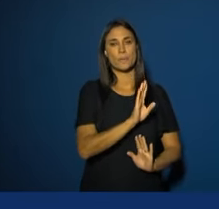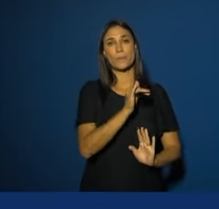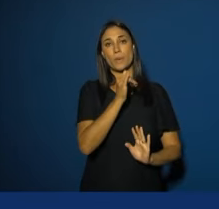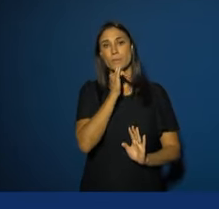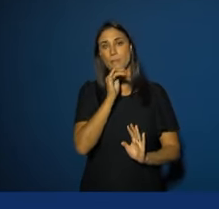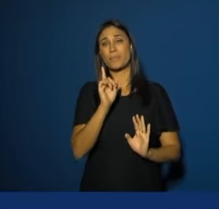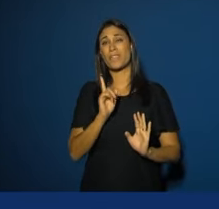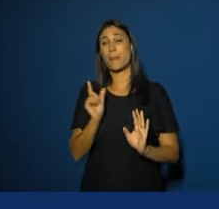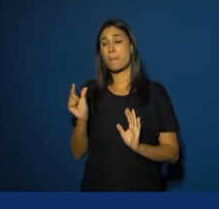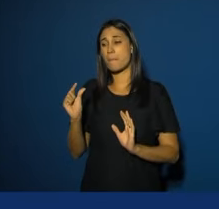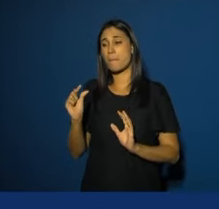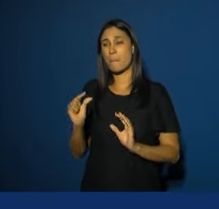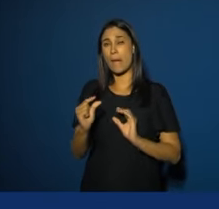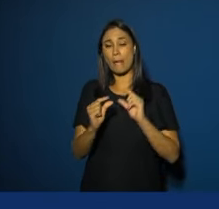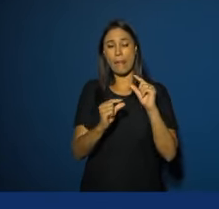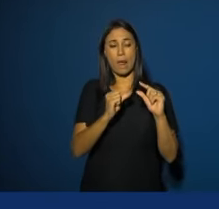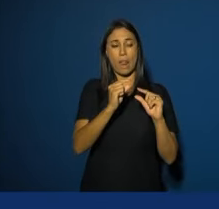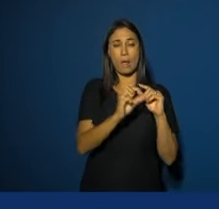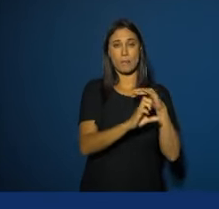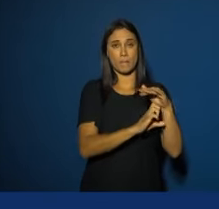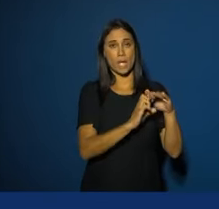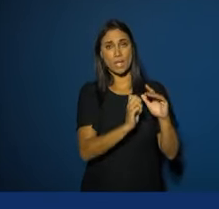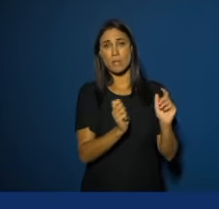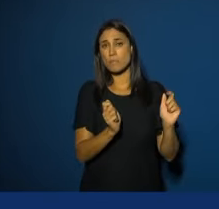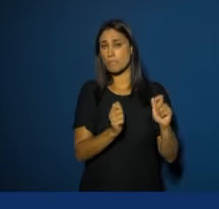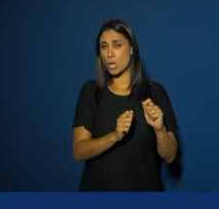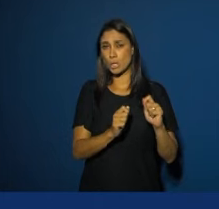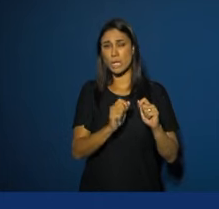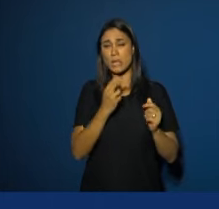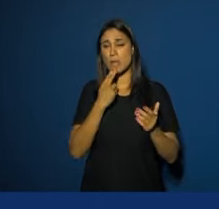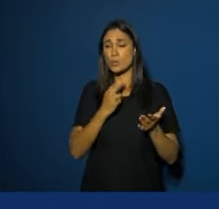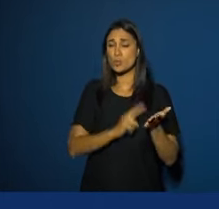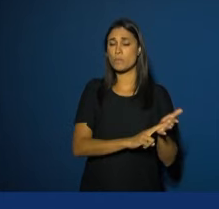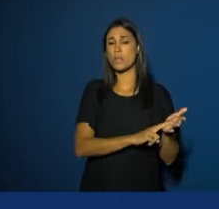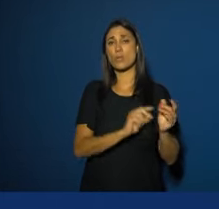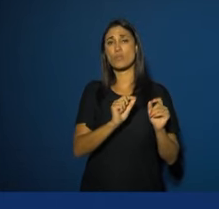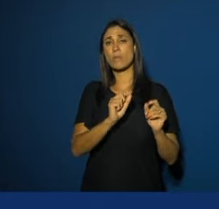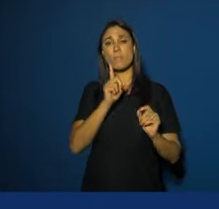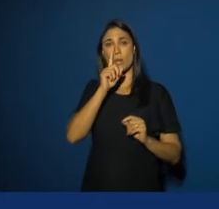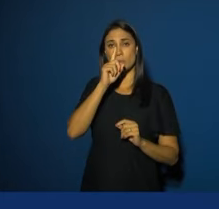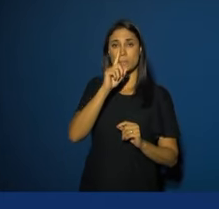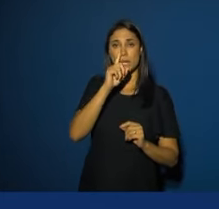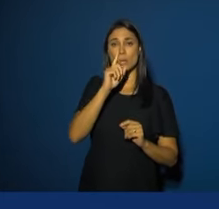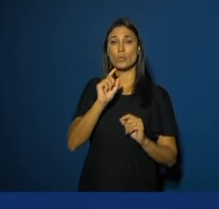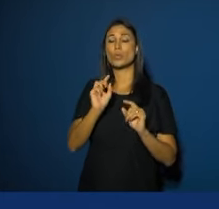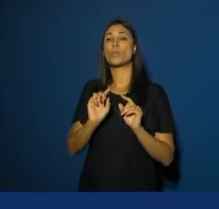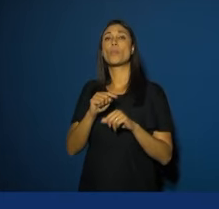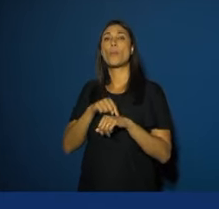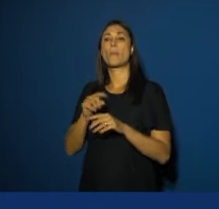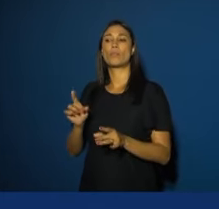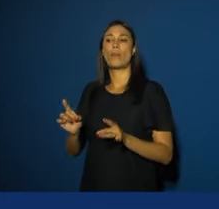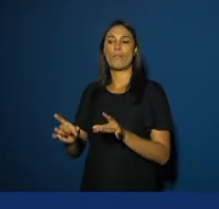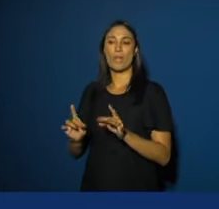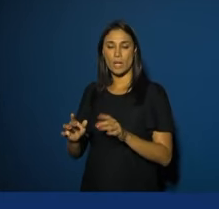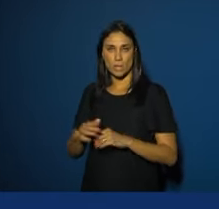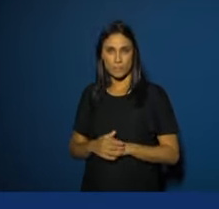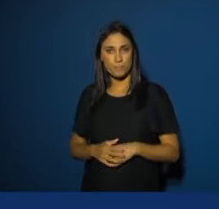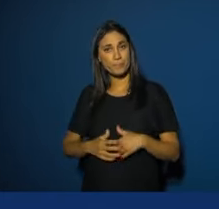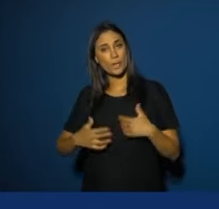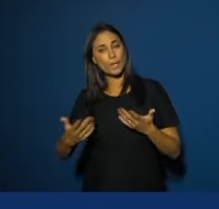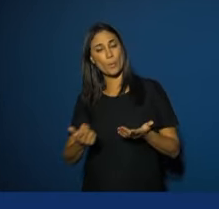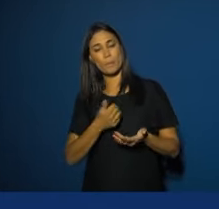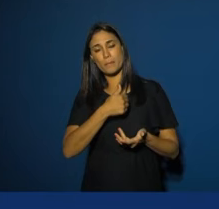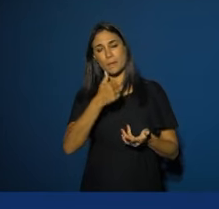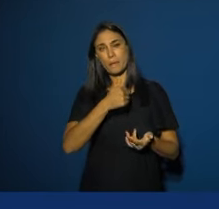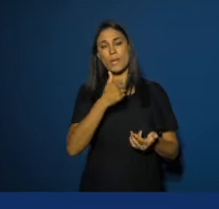ou seja, pequenas comercializadoras poderiam assumir riscos muito grandes na comercialização. Então, nós